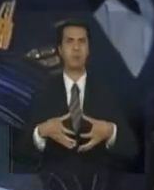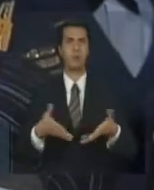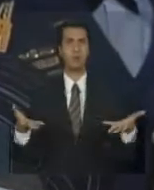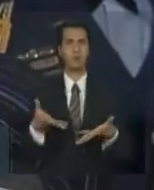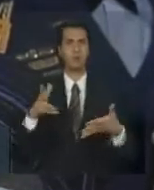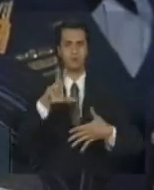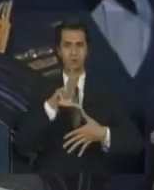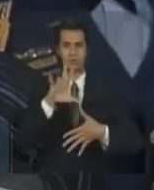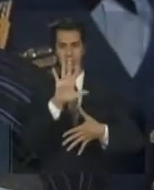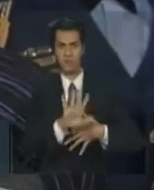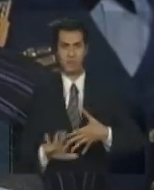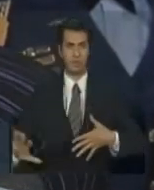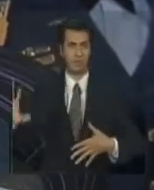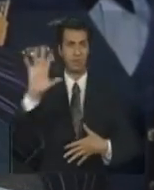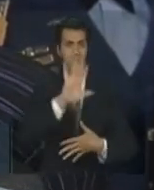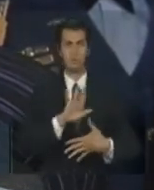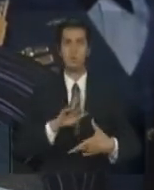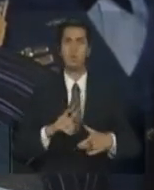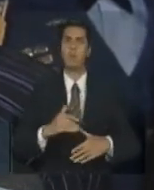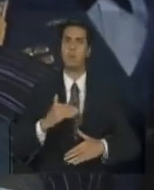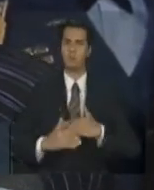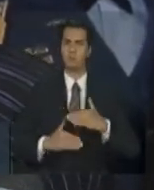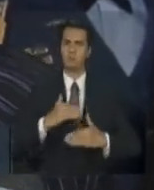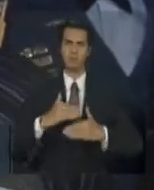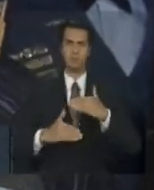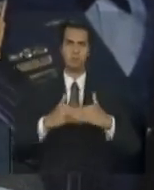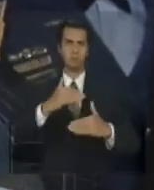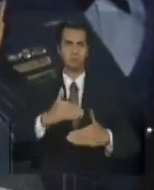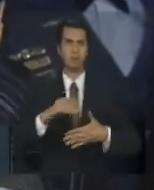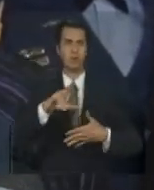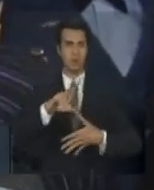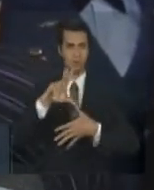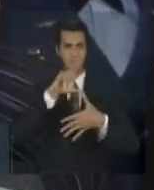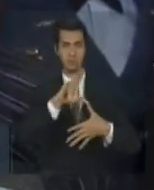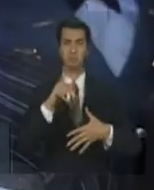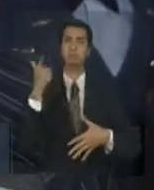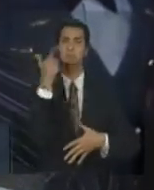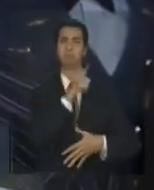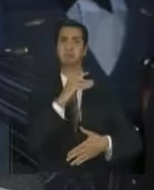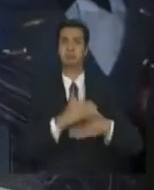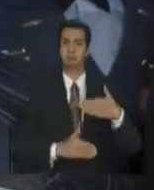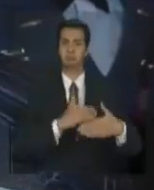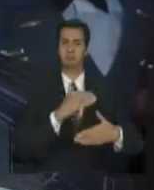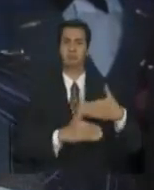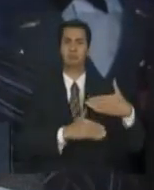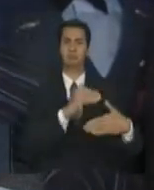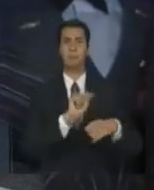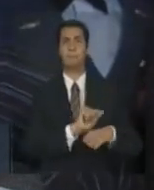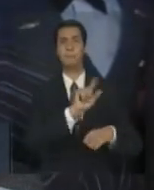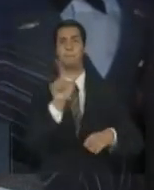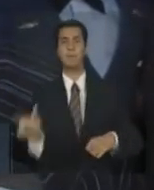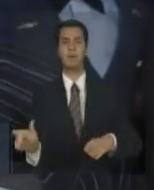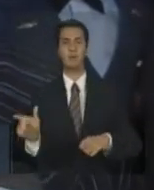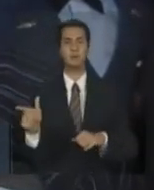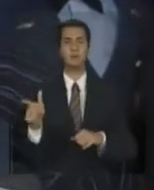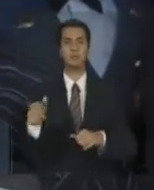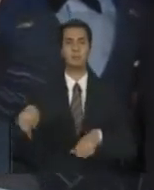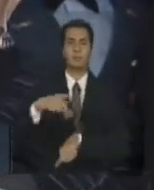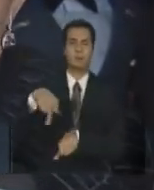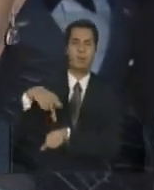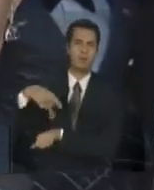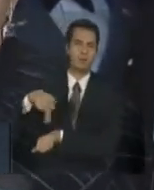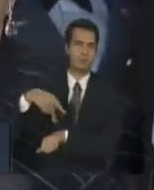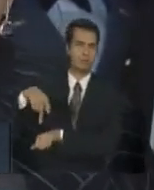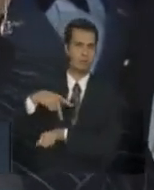região que está crescendo. A América Latina está crescendo acima da taxa de crescimento global.